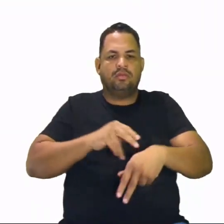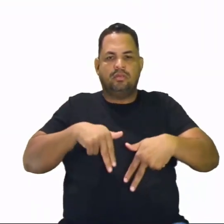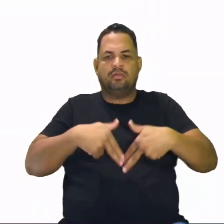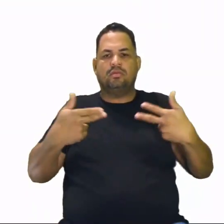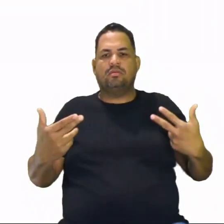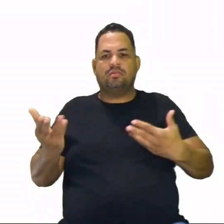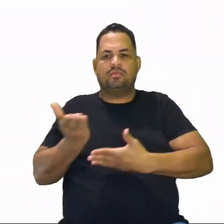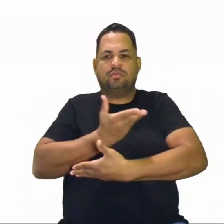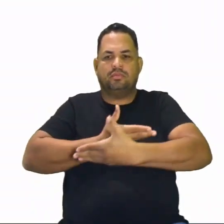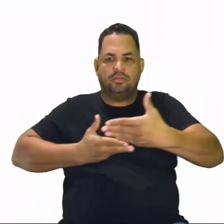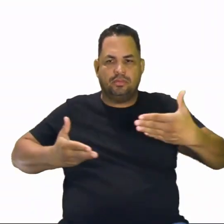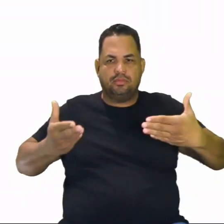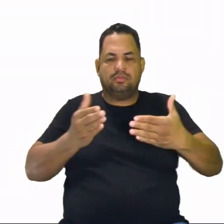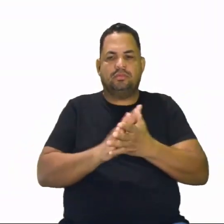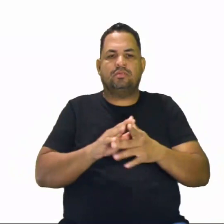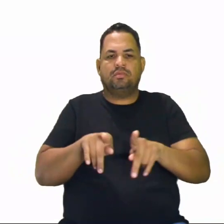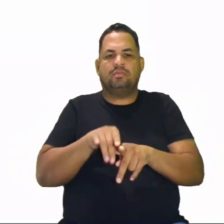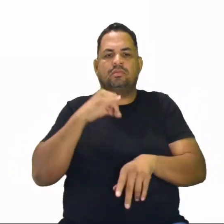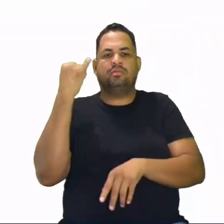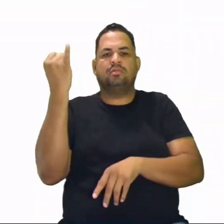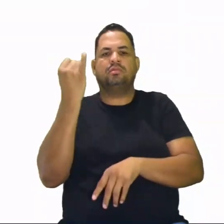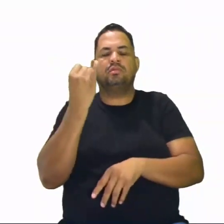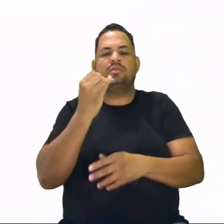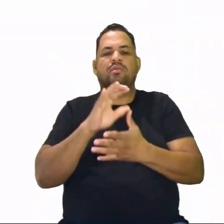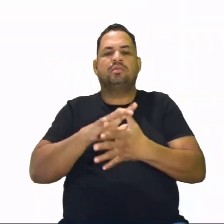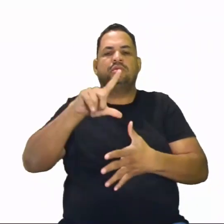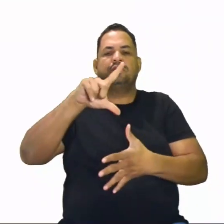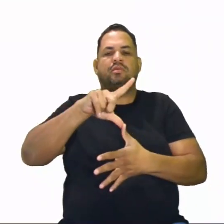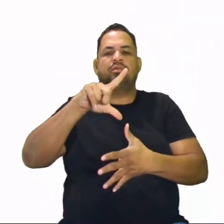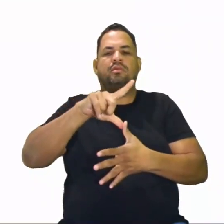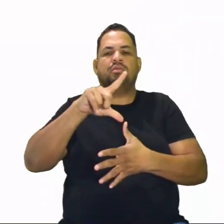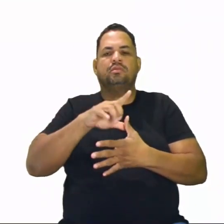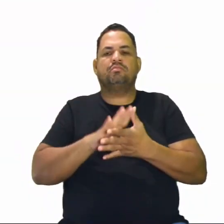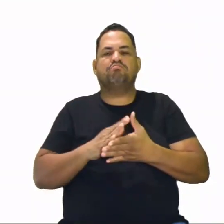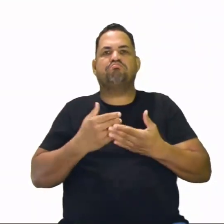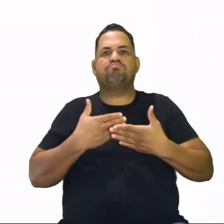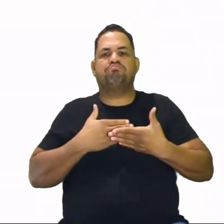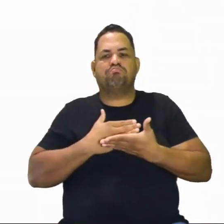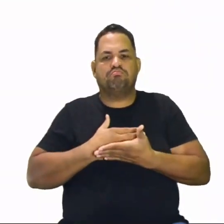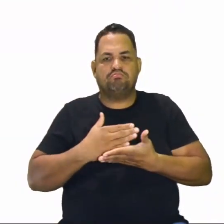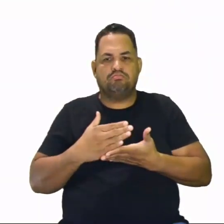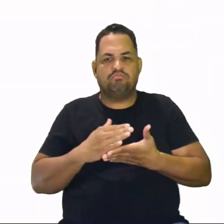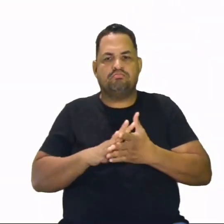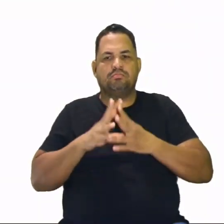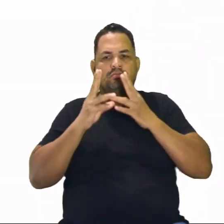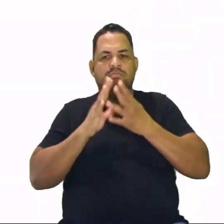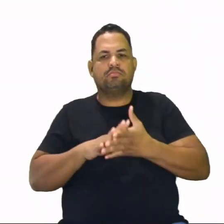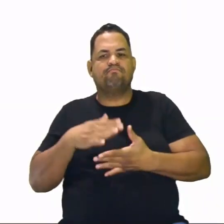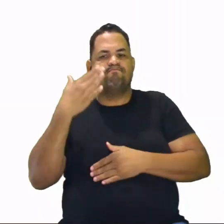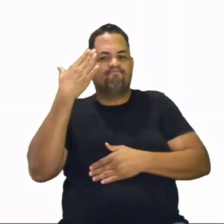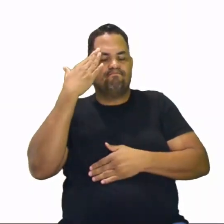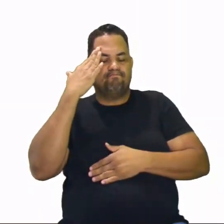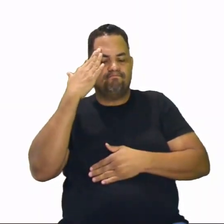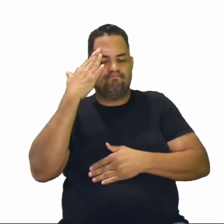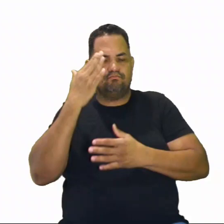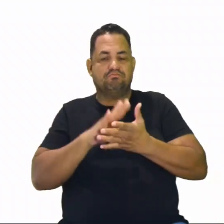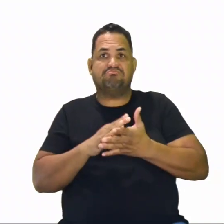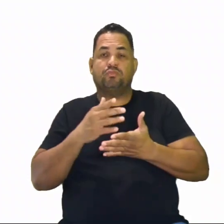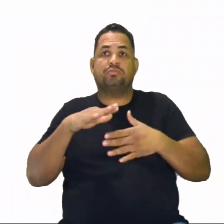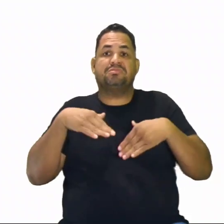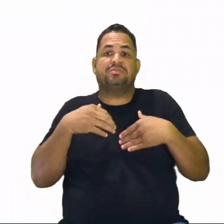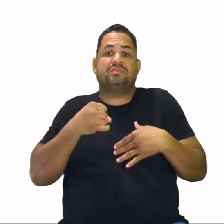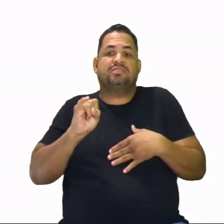suas interrelações e a importância da América Latina a partir dessa concepção